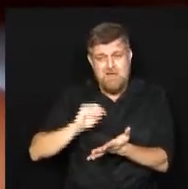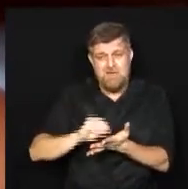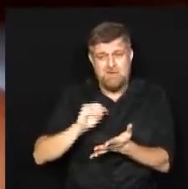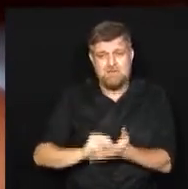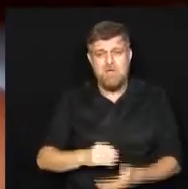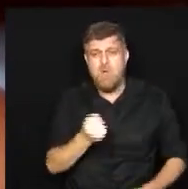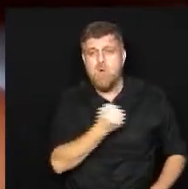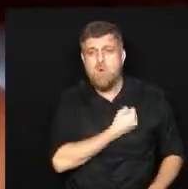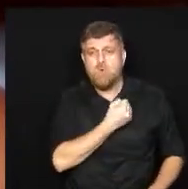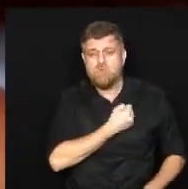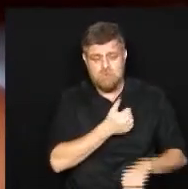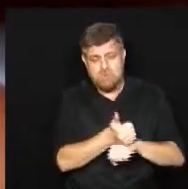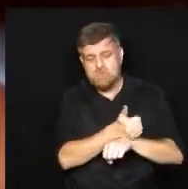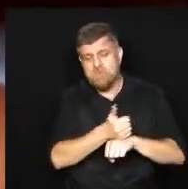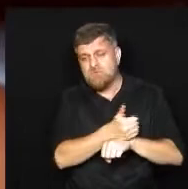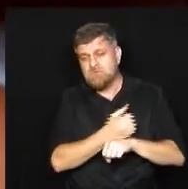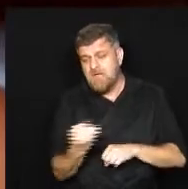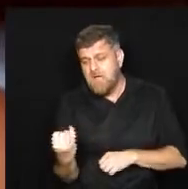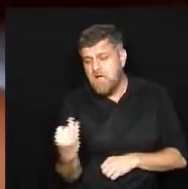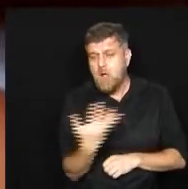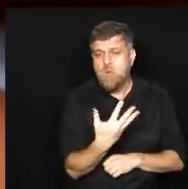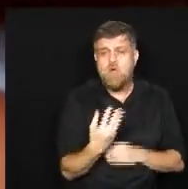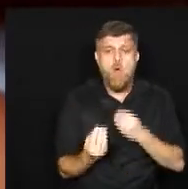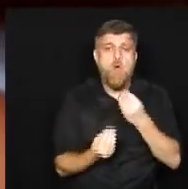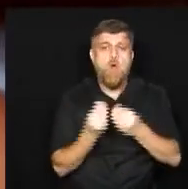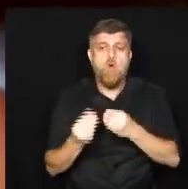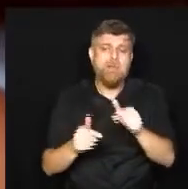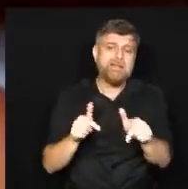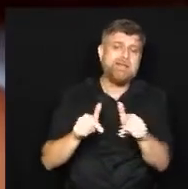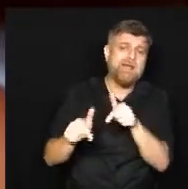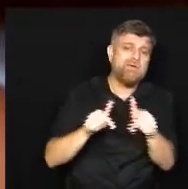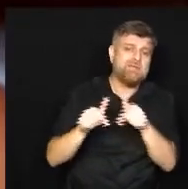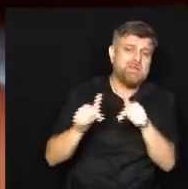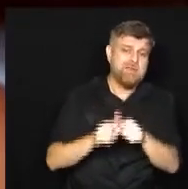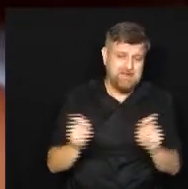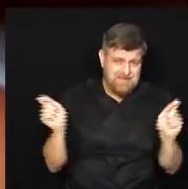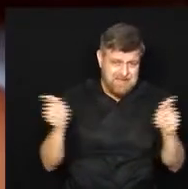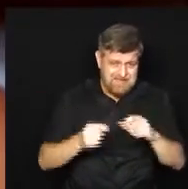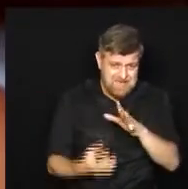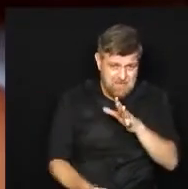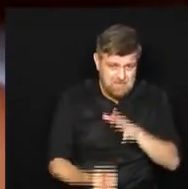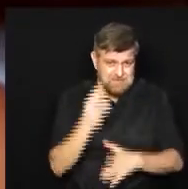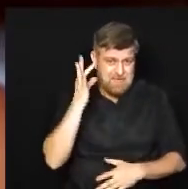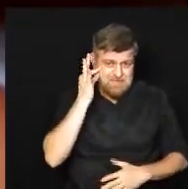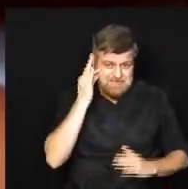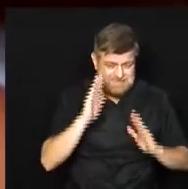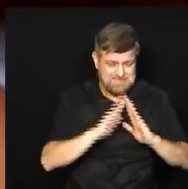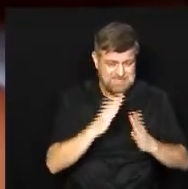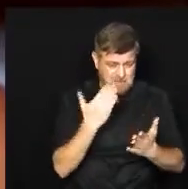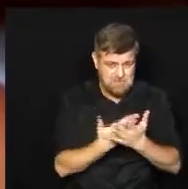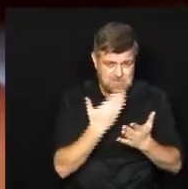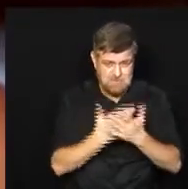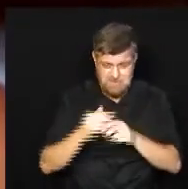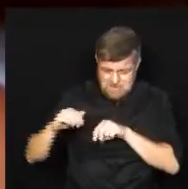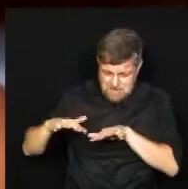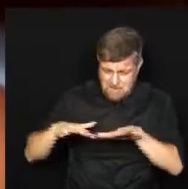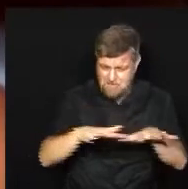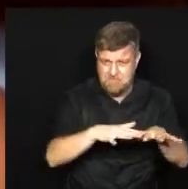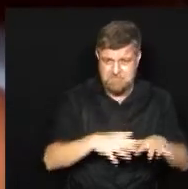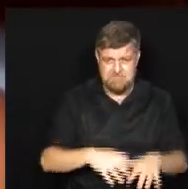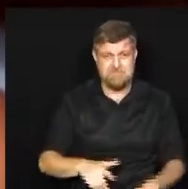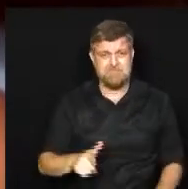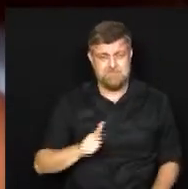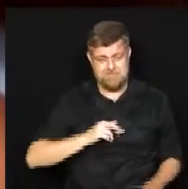ao número de profissionais, com relação às condições em que essas aulas vão ser retomadas, com relação a toda uma série